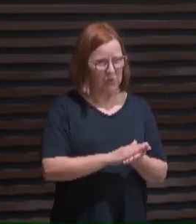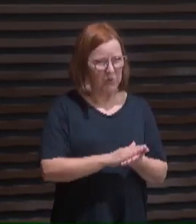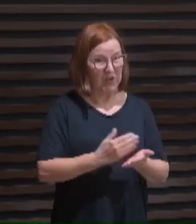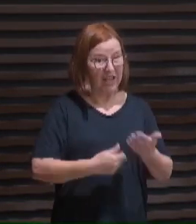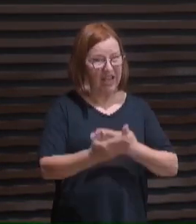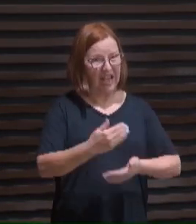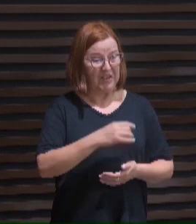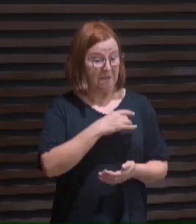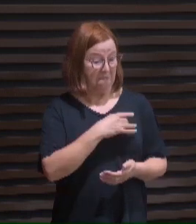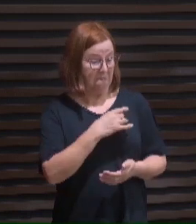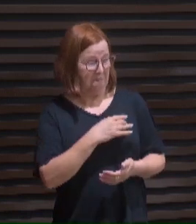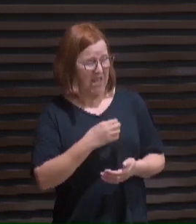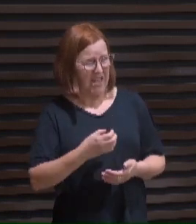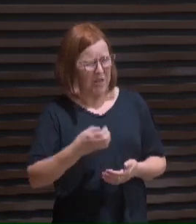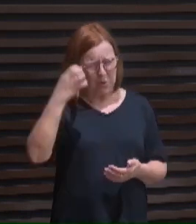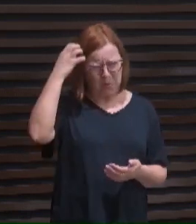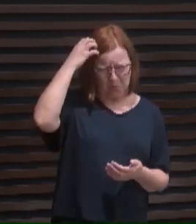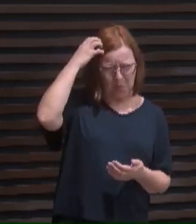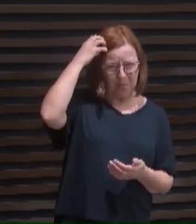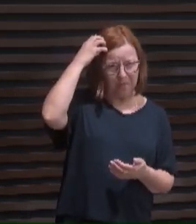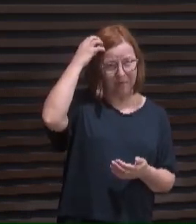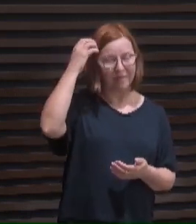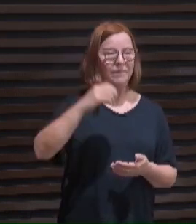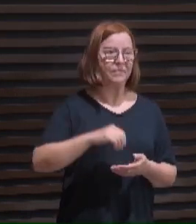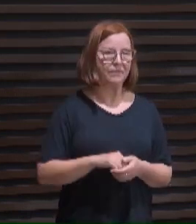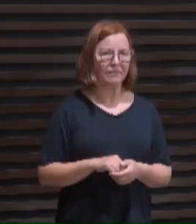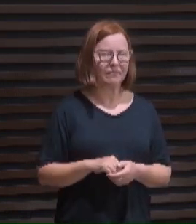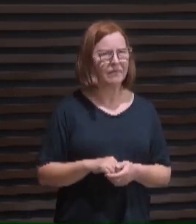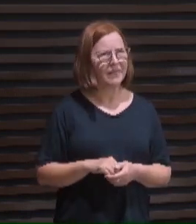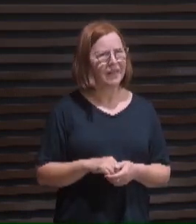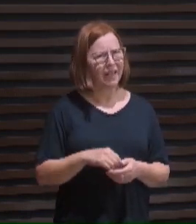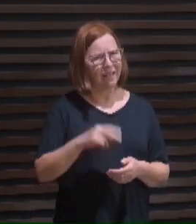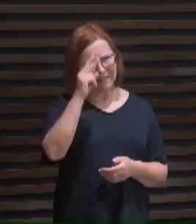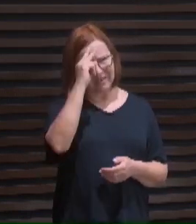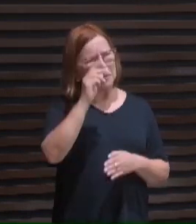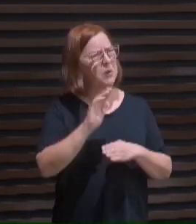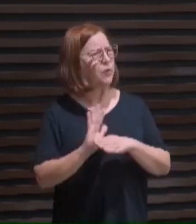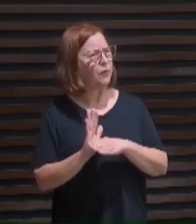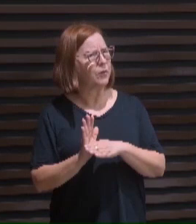ela põe isso e aquilo é que ela se nutre. Aquele filme, como é que é o nome dele?